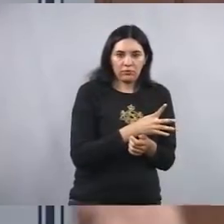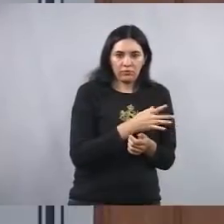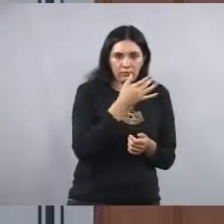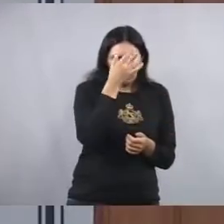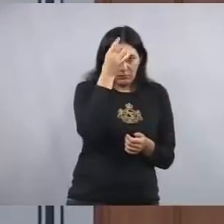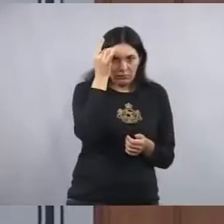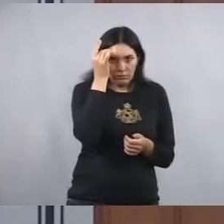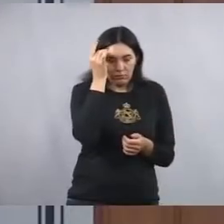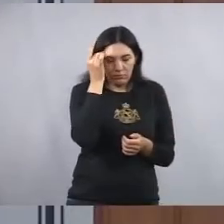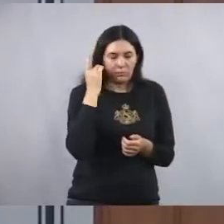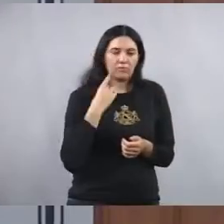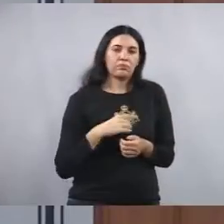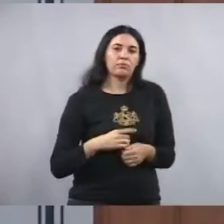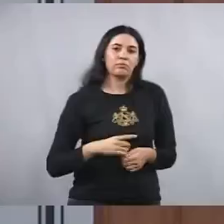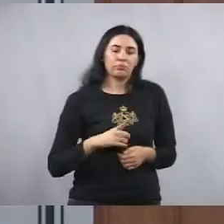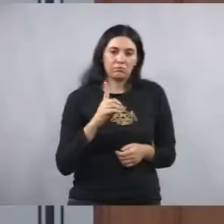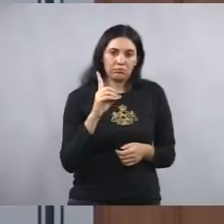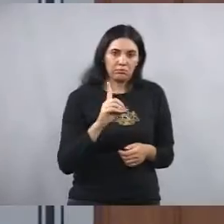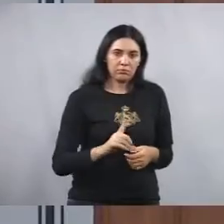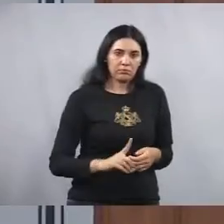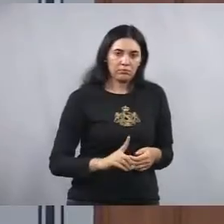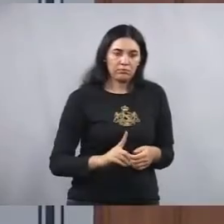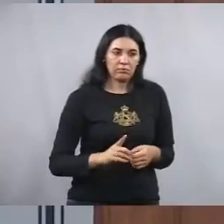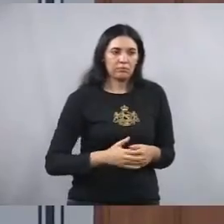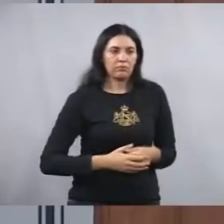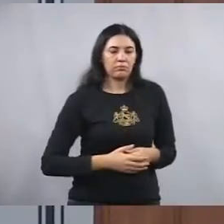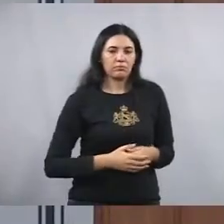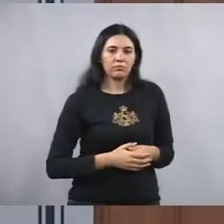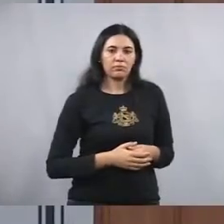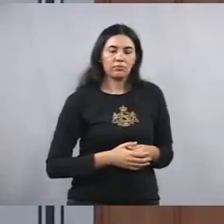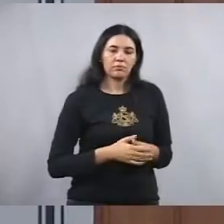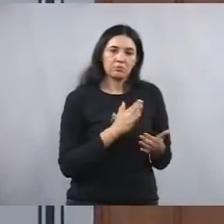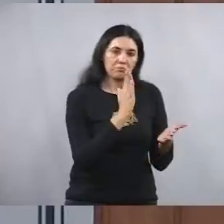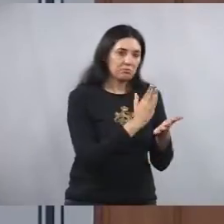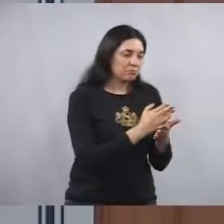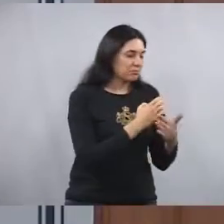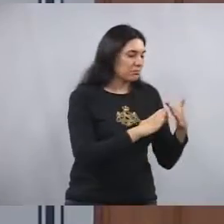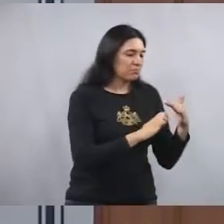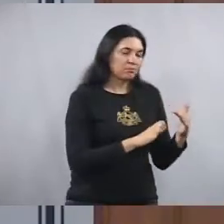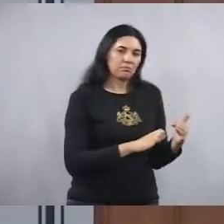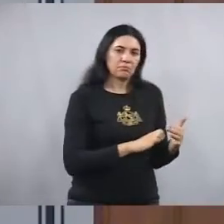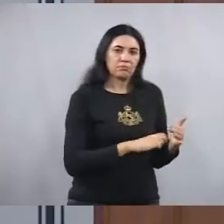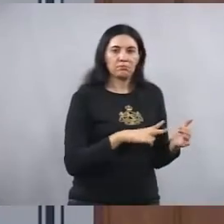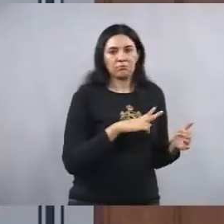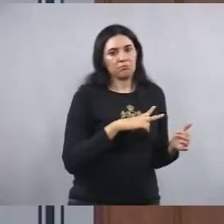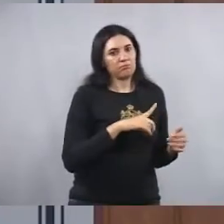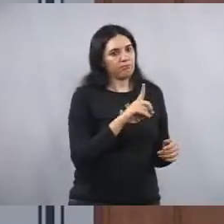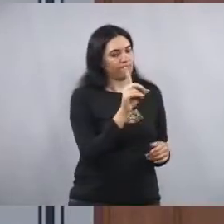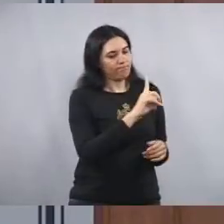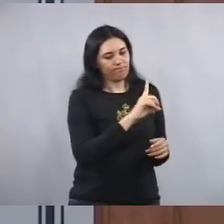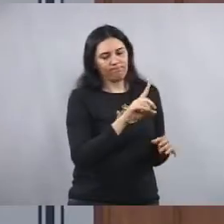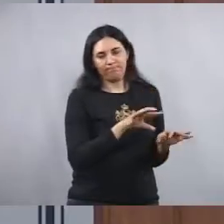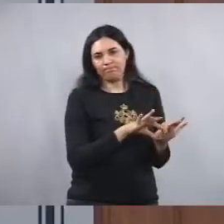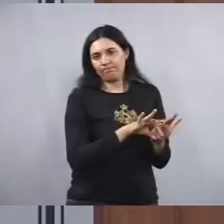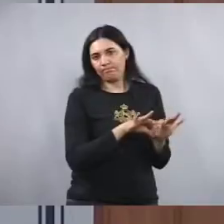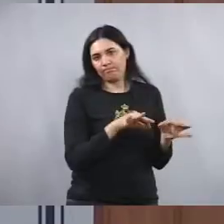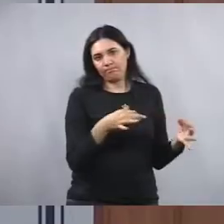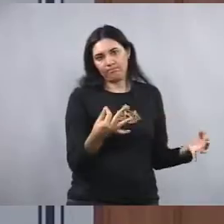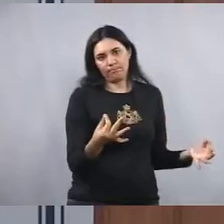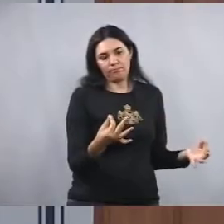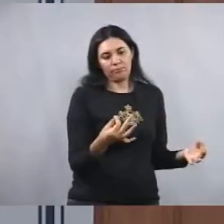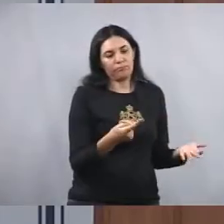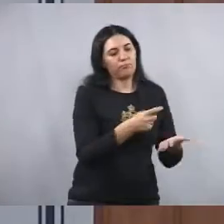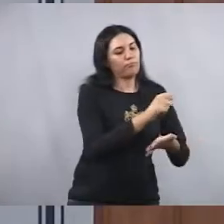não fosse renovar com essa empresa Doutor hard mas não simplesmente foi renovado